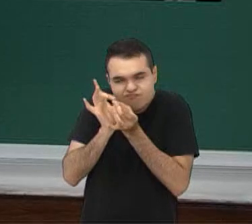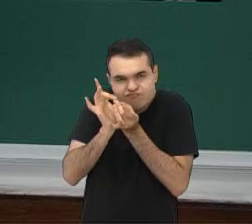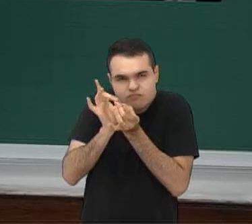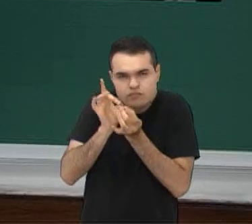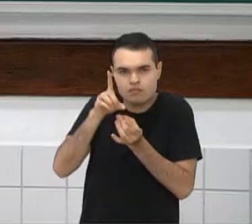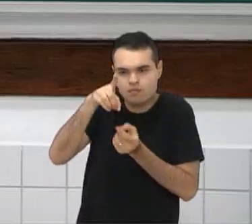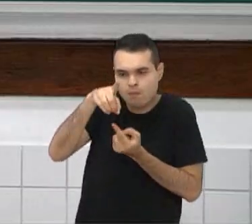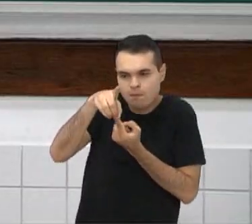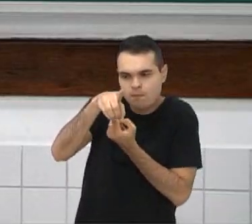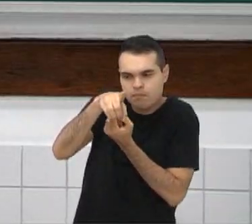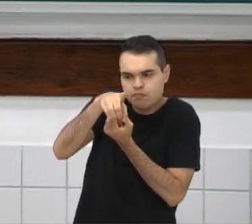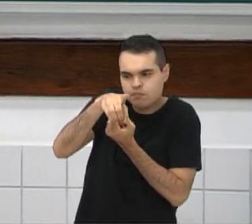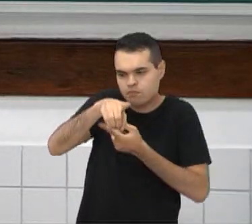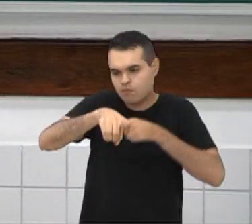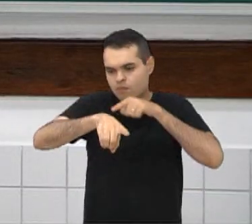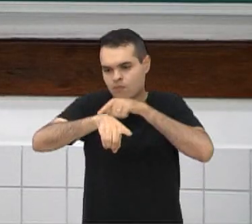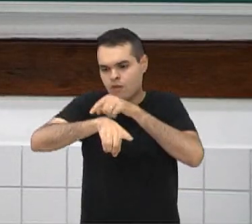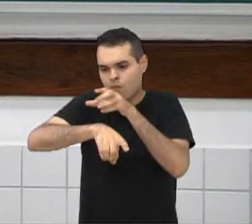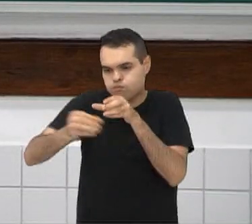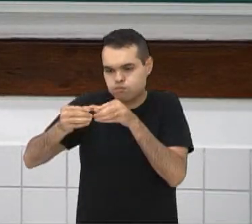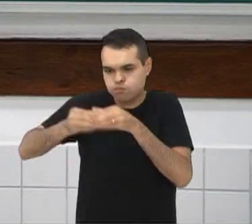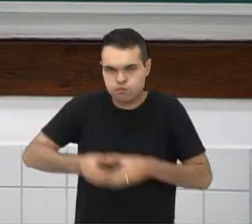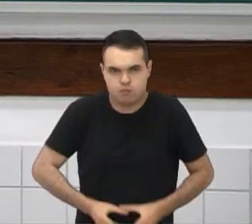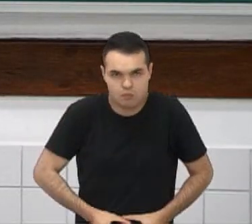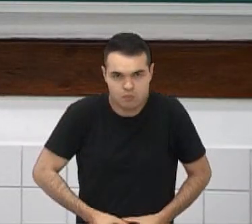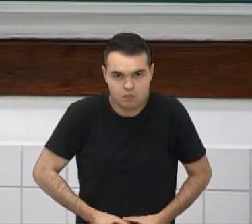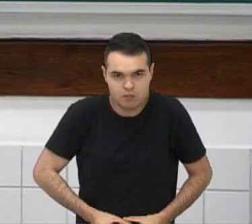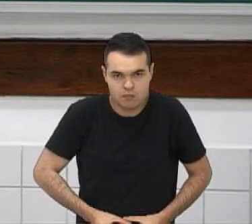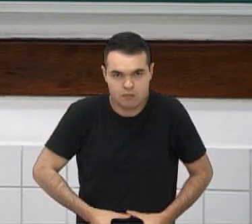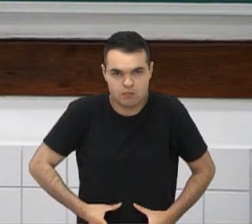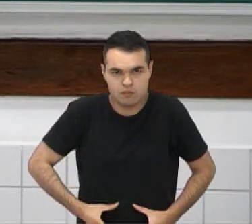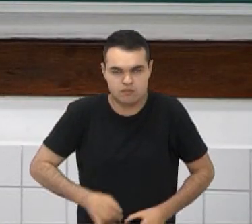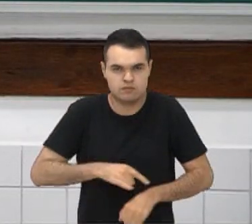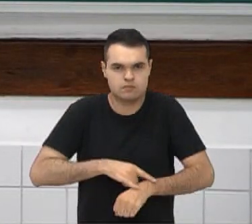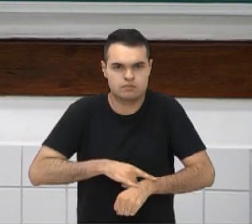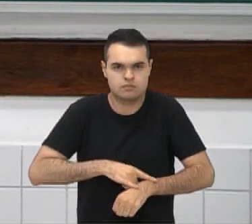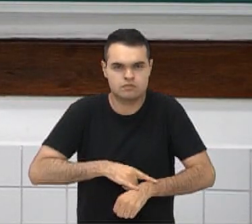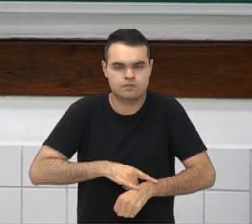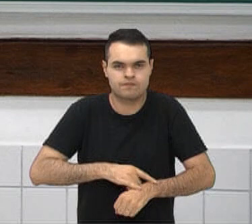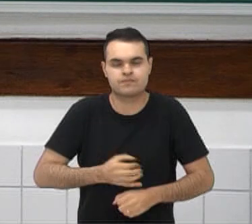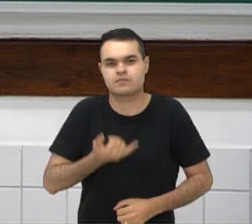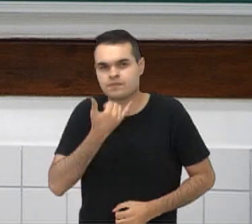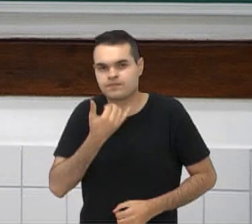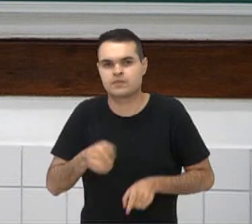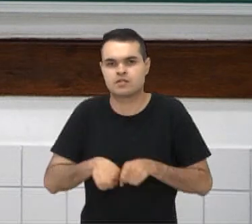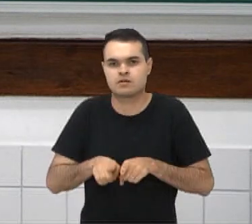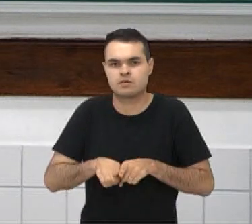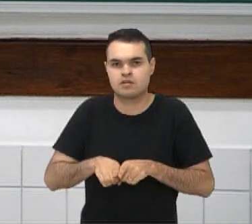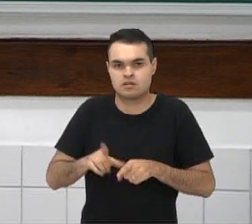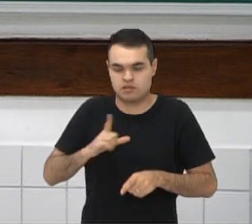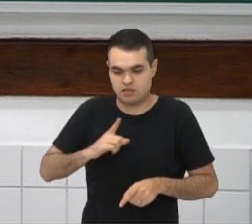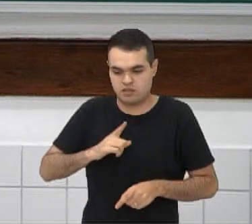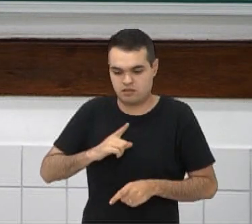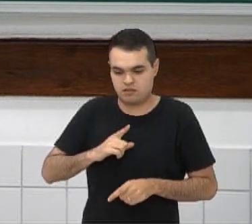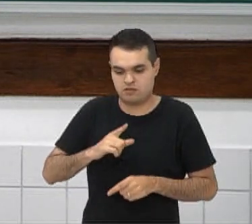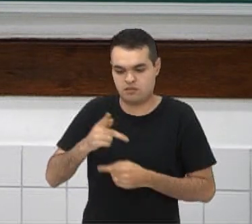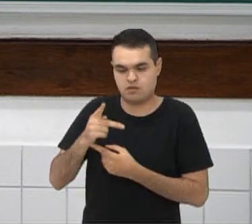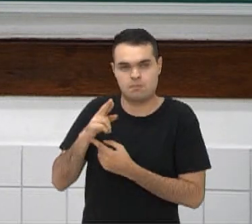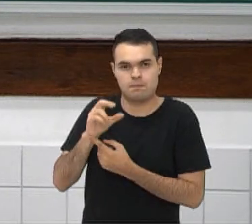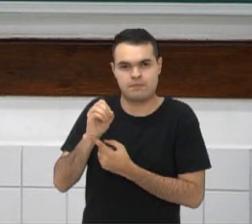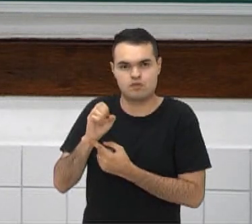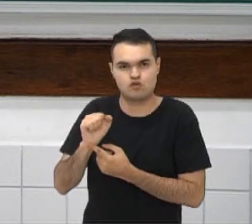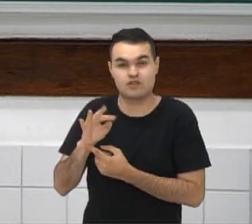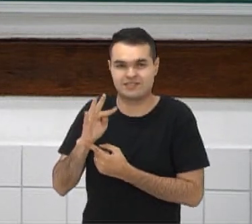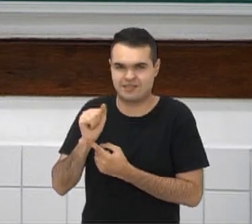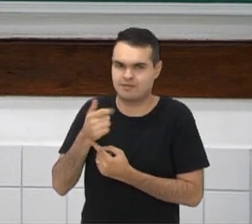na próstata. Mas, professor, qual que é a relação dessa bexiga colada na próstata aí? Na próstata. Perdão. Quando a